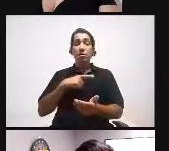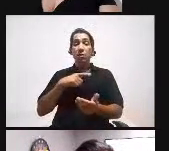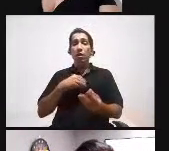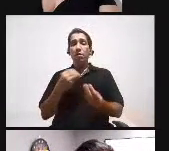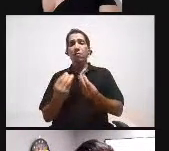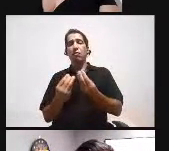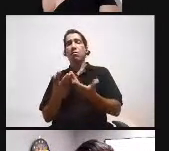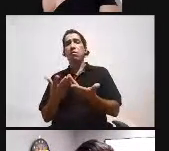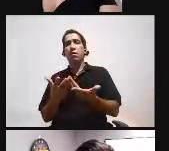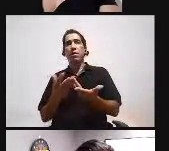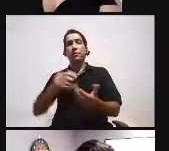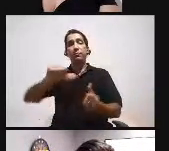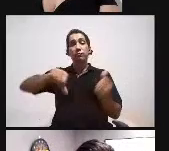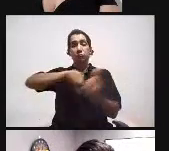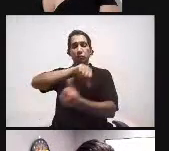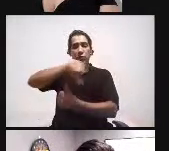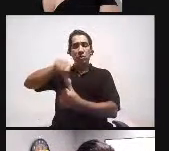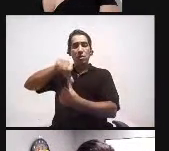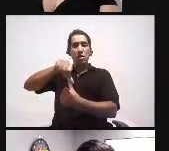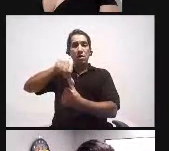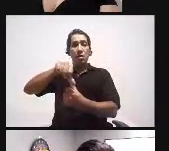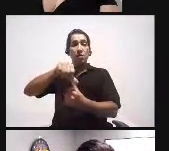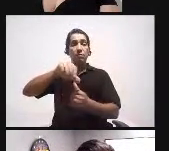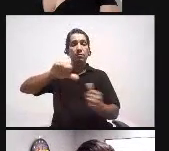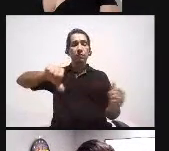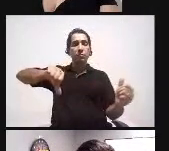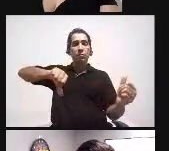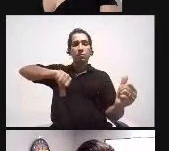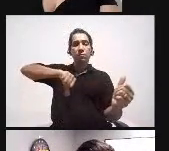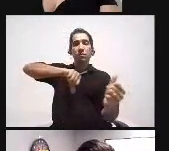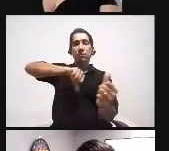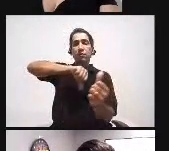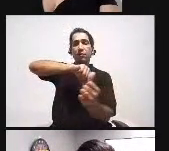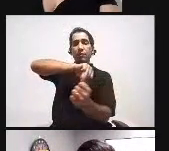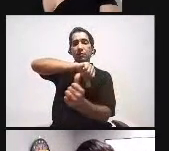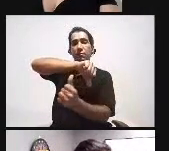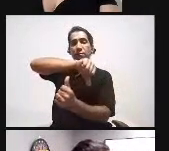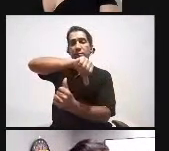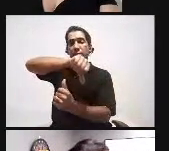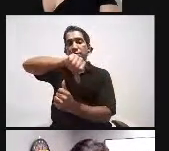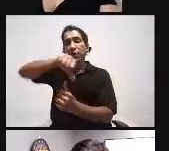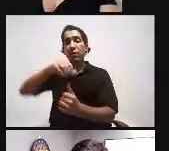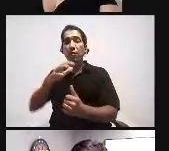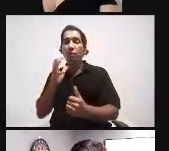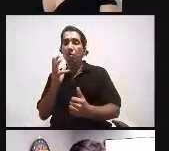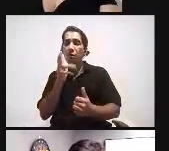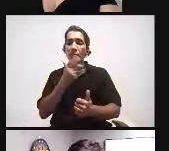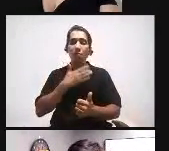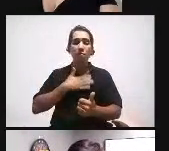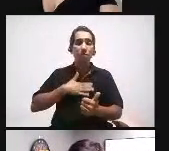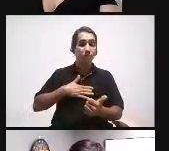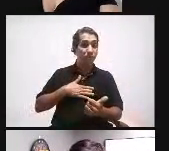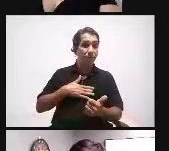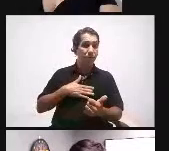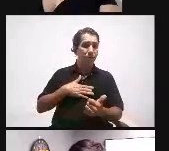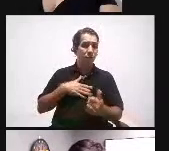de saída, fazer um grande investimento. Aí vem a pergunta do Sandro, que de fato conecta com o professor Marco